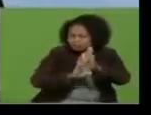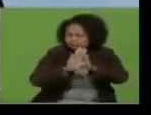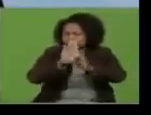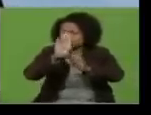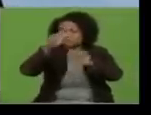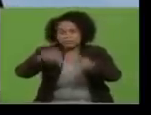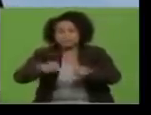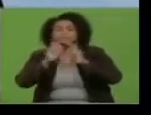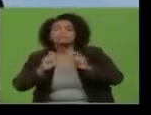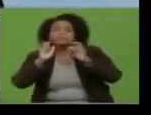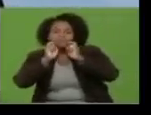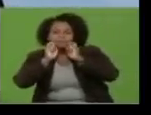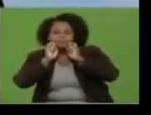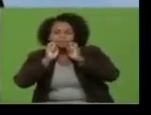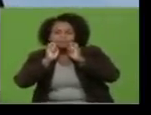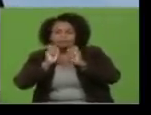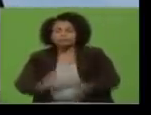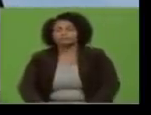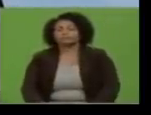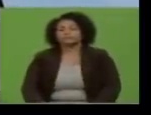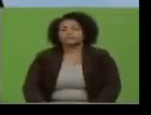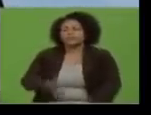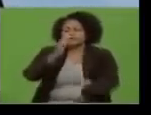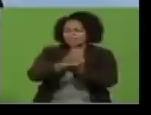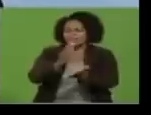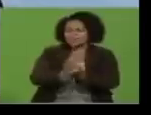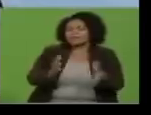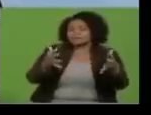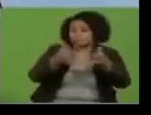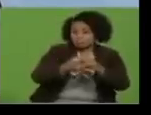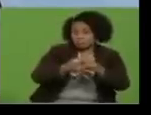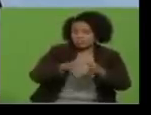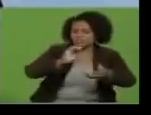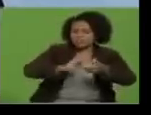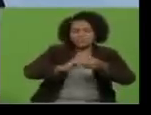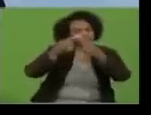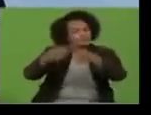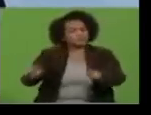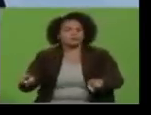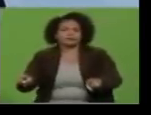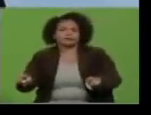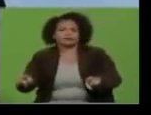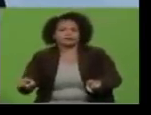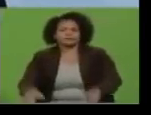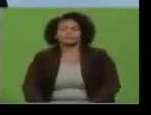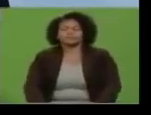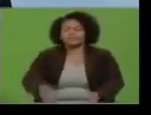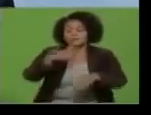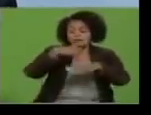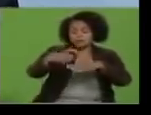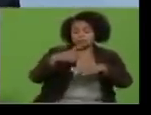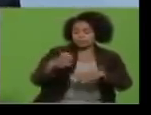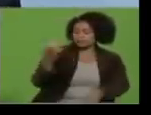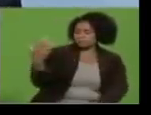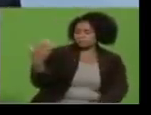Moçambique. O que está claro é exatamente o oposto. Nas últimas semanas, a